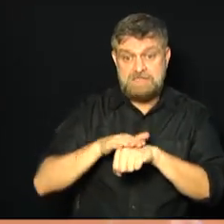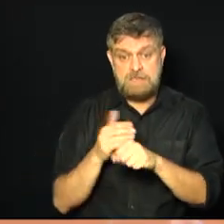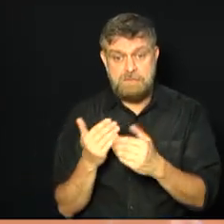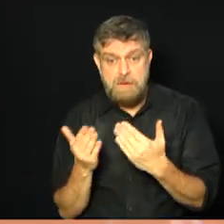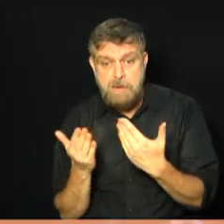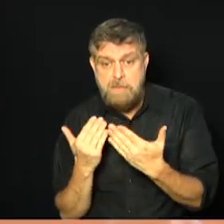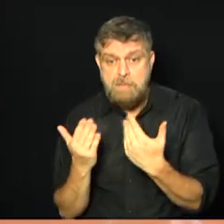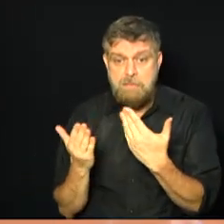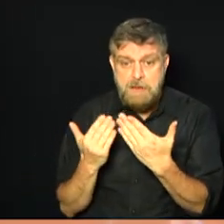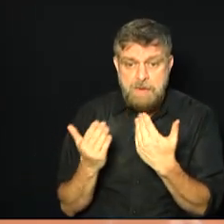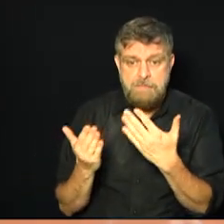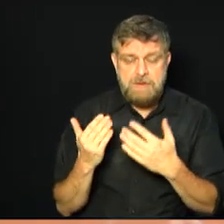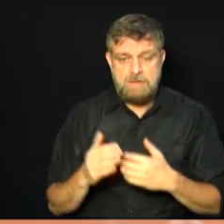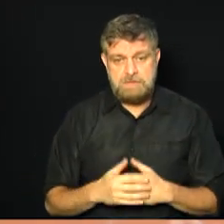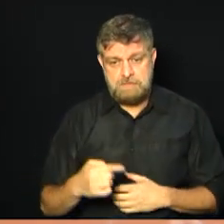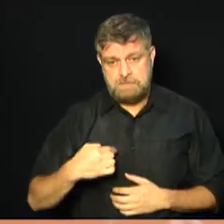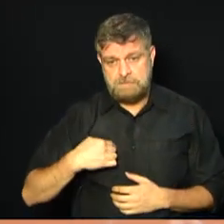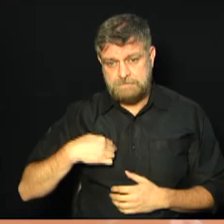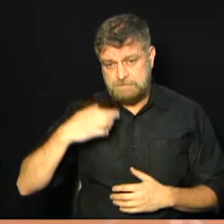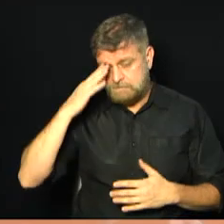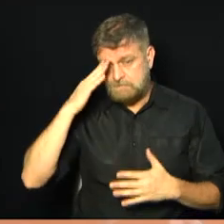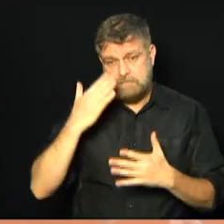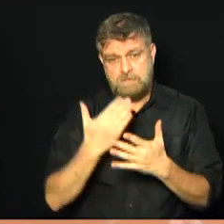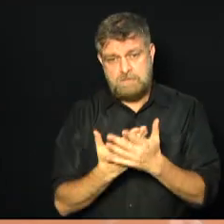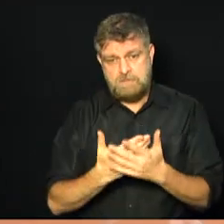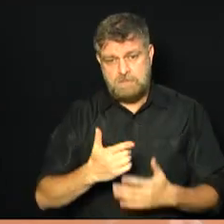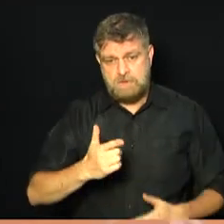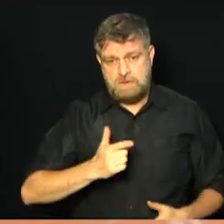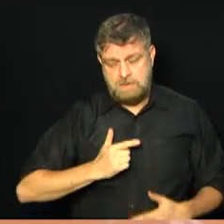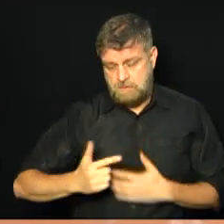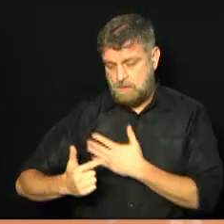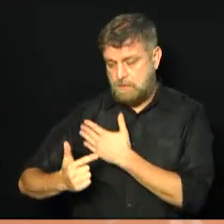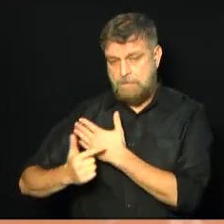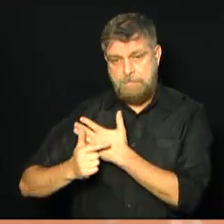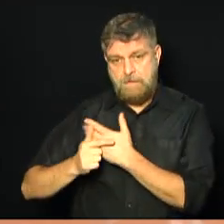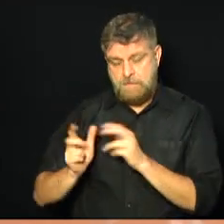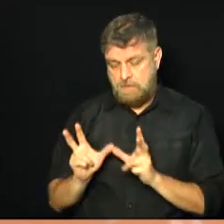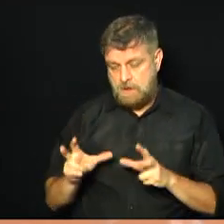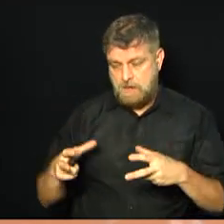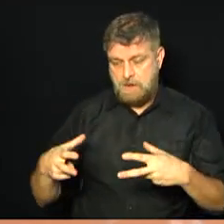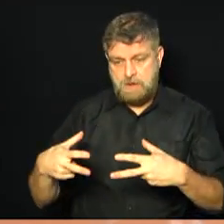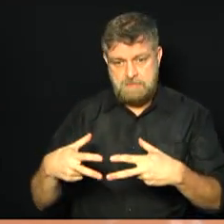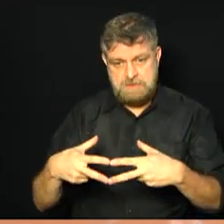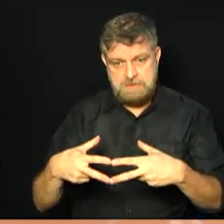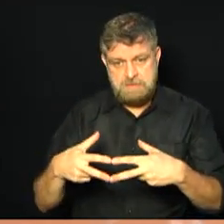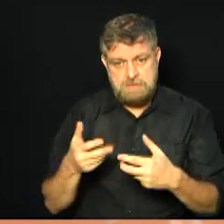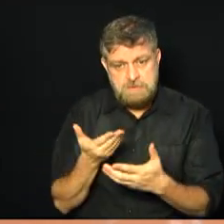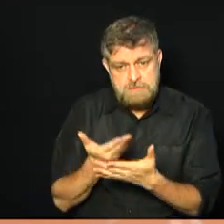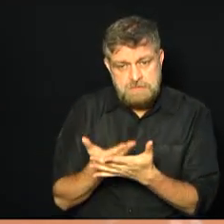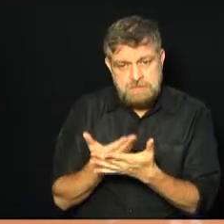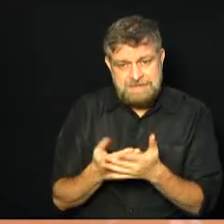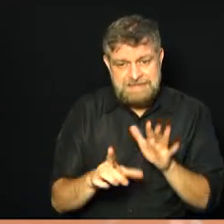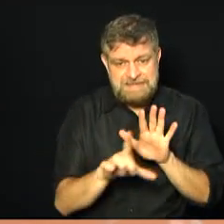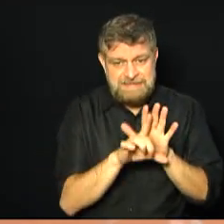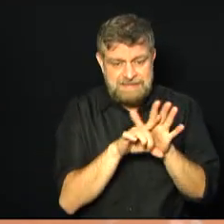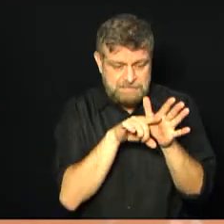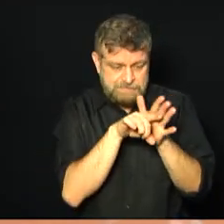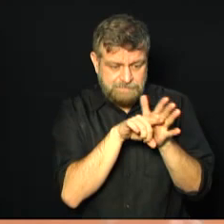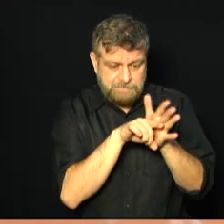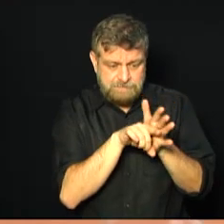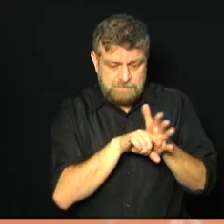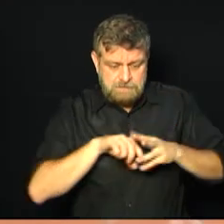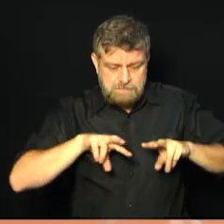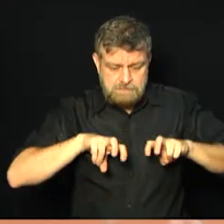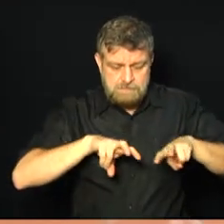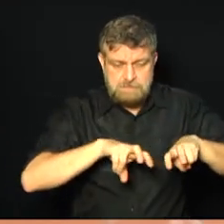eu creio que é tarefa dessa comissão estudar melhor essa lei e tentar